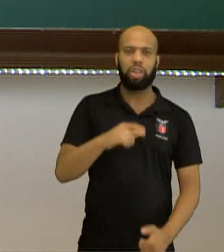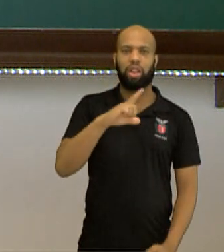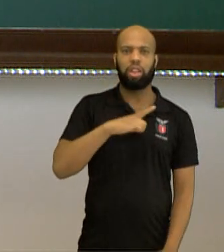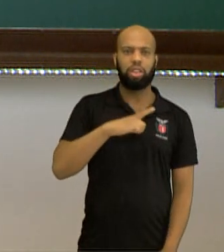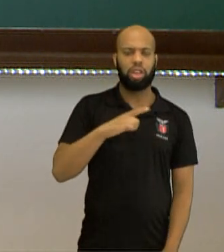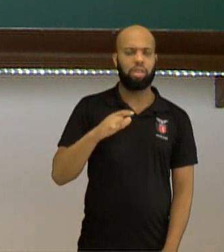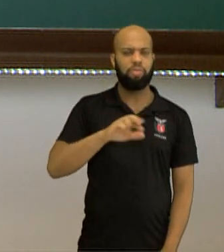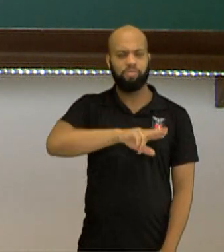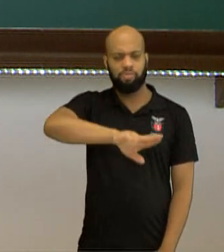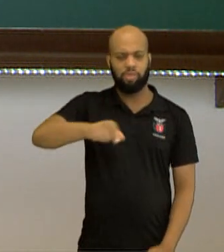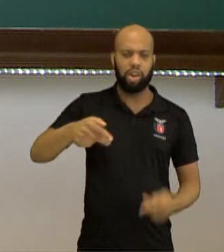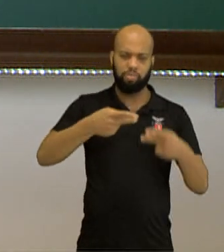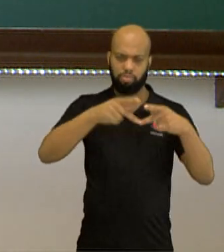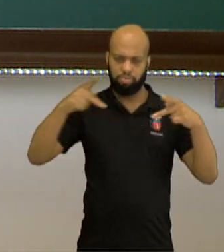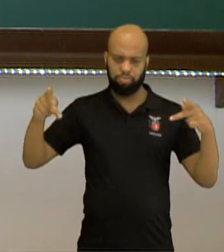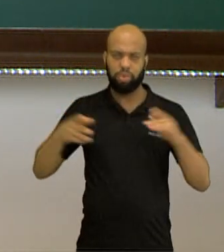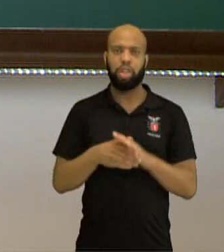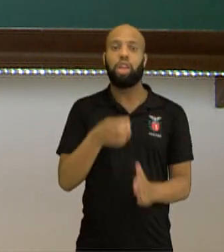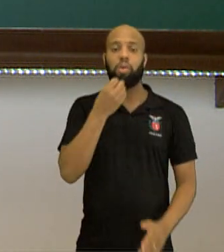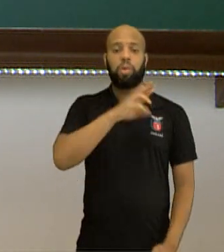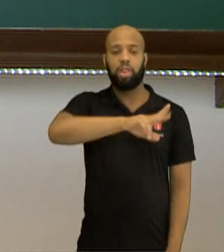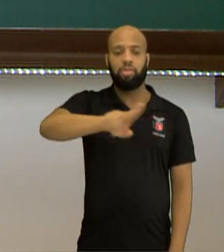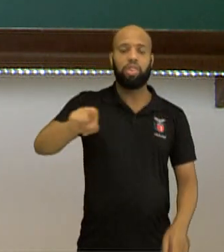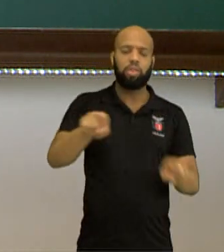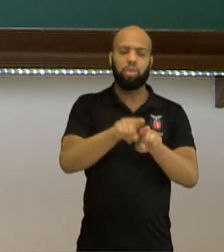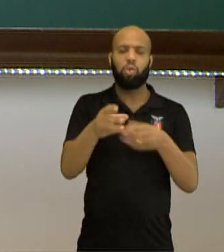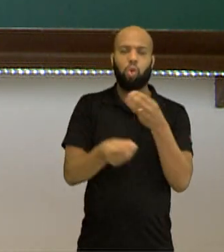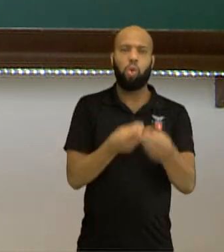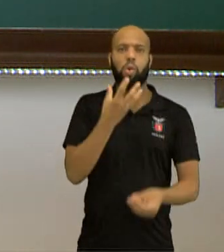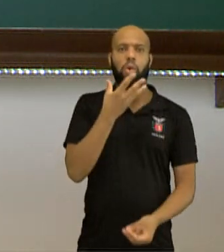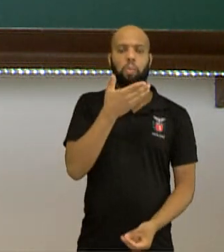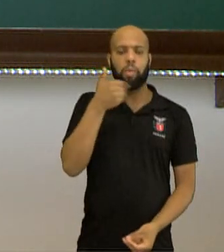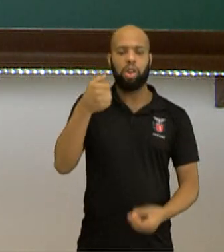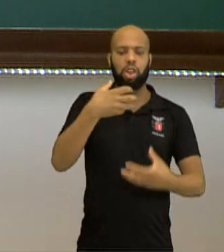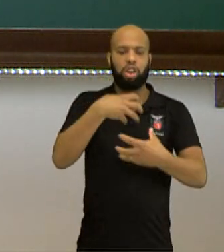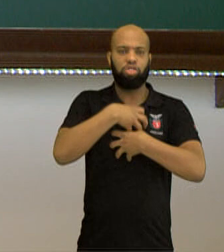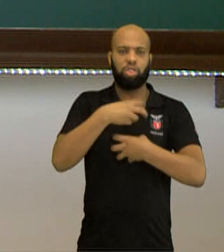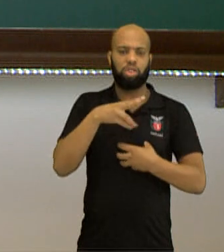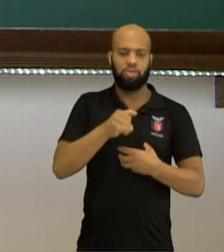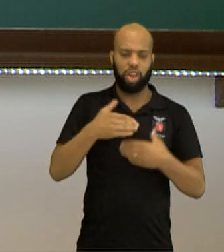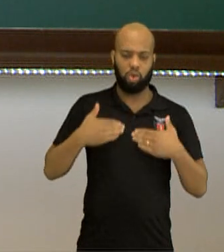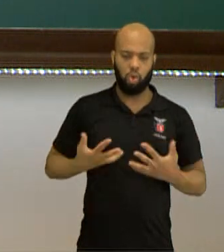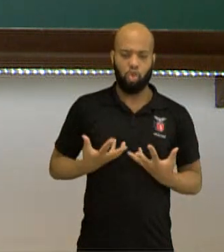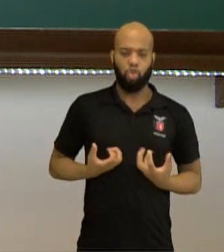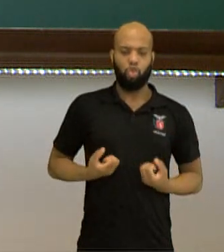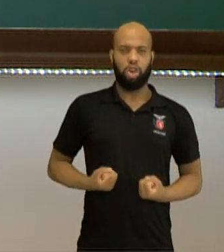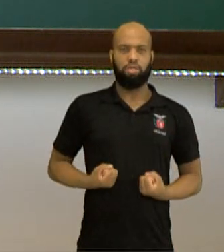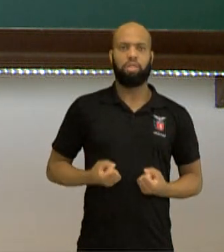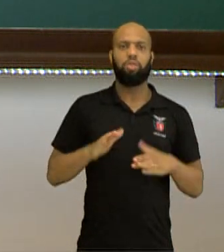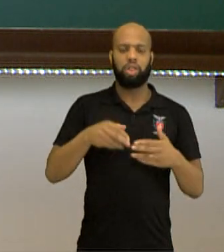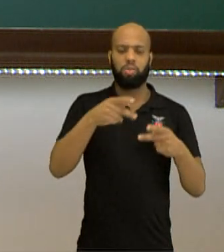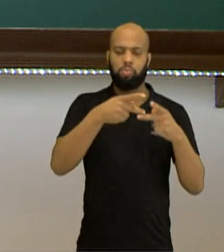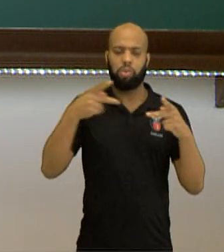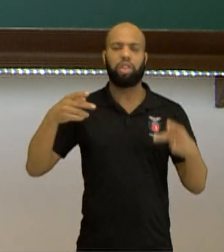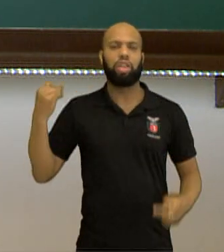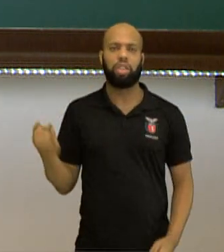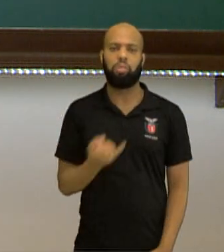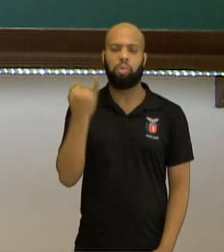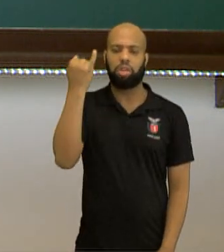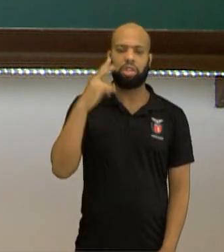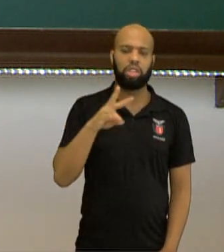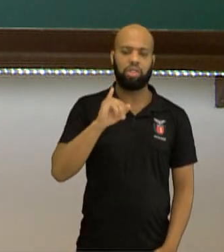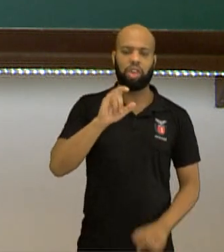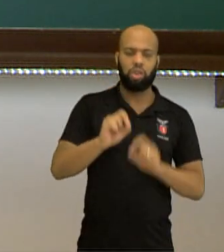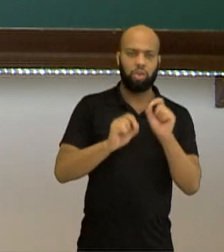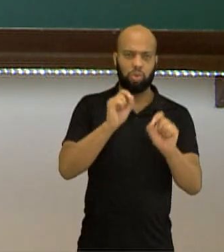os benefícios e como aumentar a absorção. Beleza, a proteína é importante para a construção